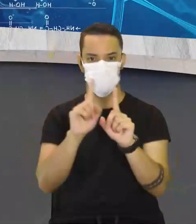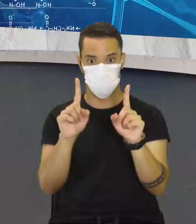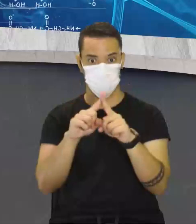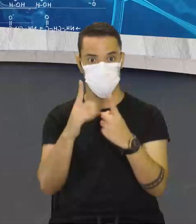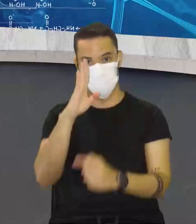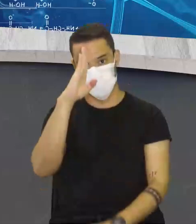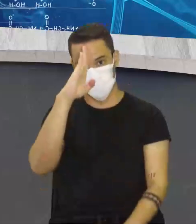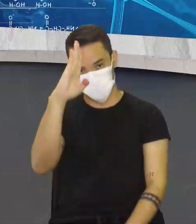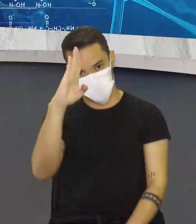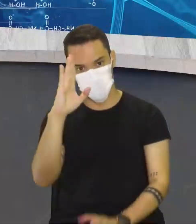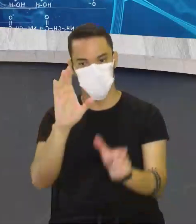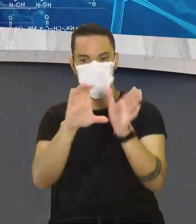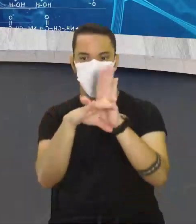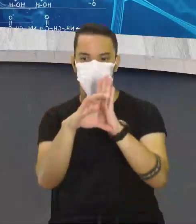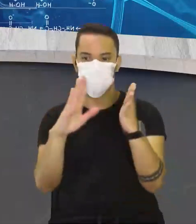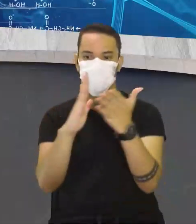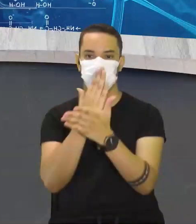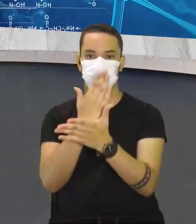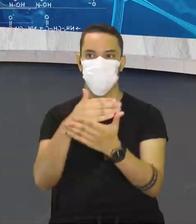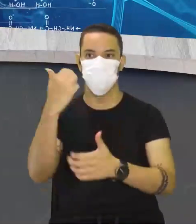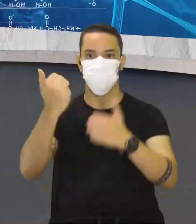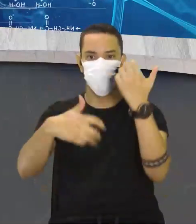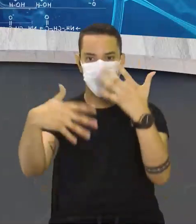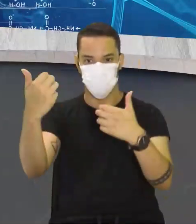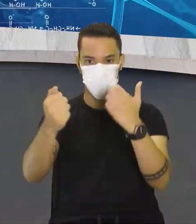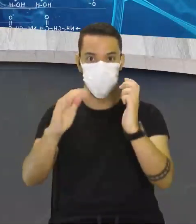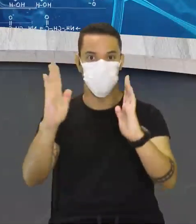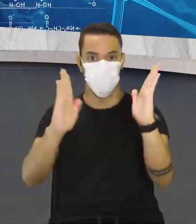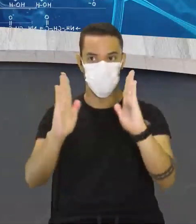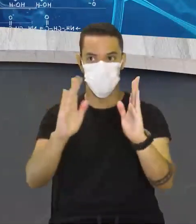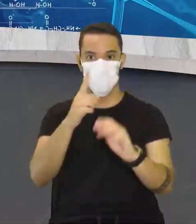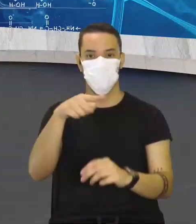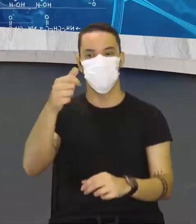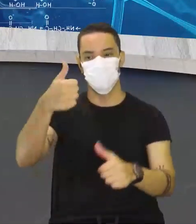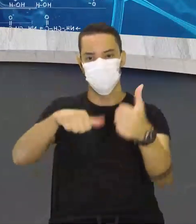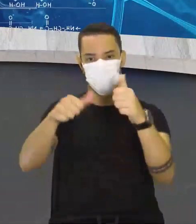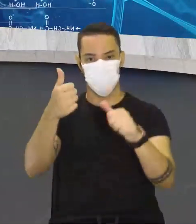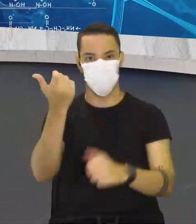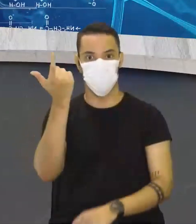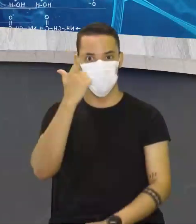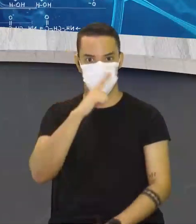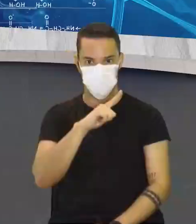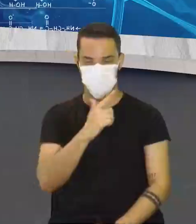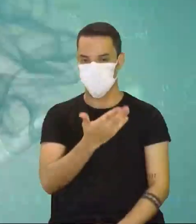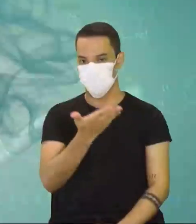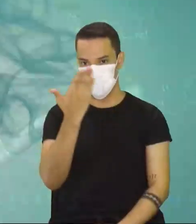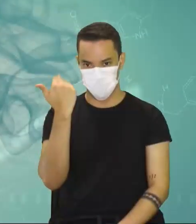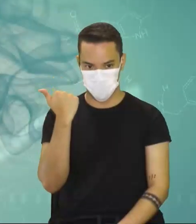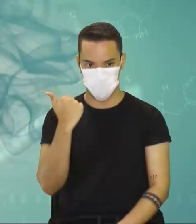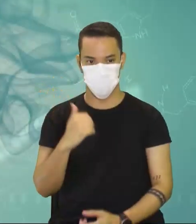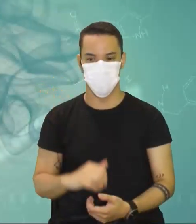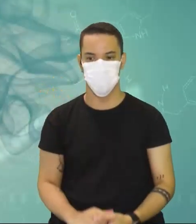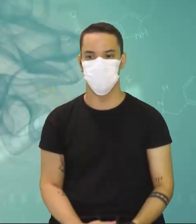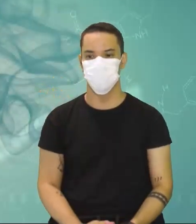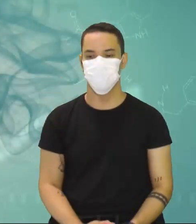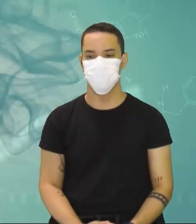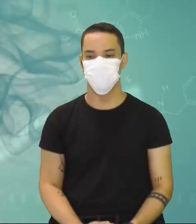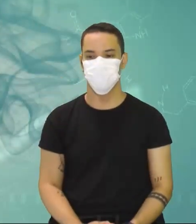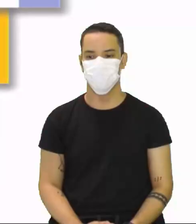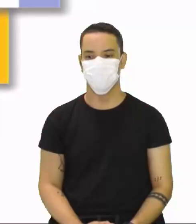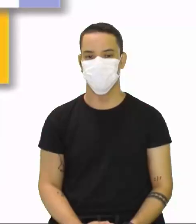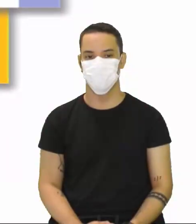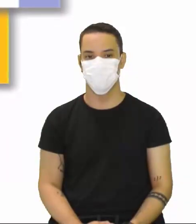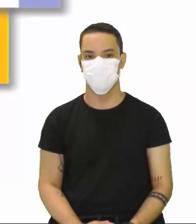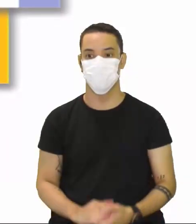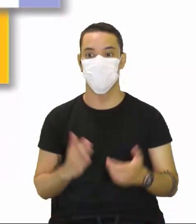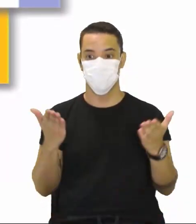aqueles principais conceitos que nós abordamos durante a unidade para você ter uma boa avaliação. Vamos lá então, meu caro aluno. Olha só.